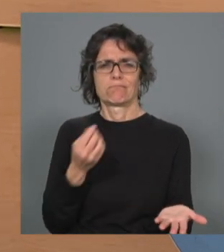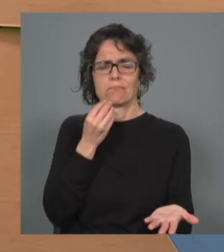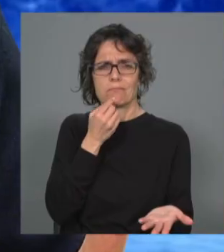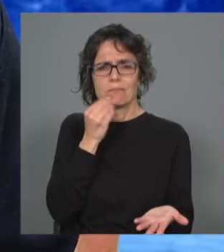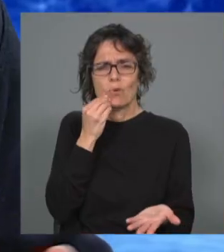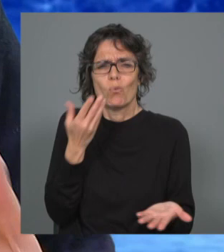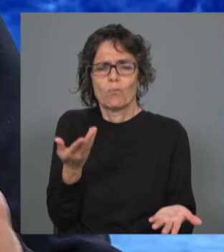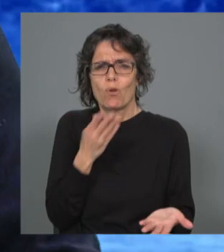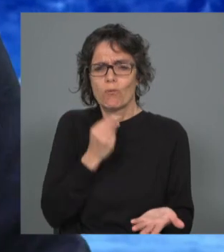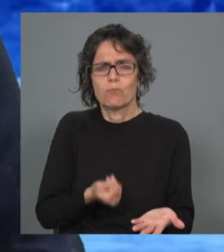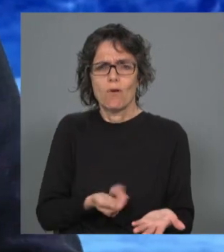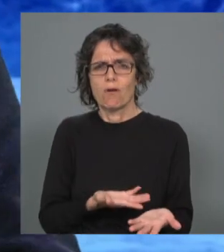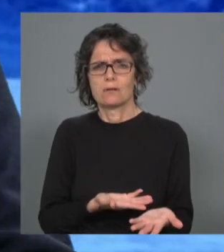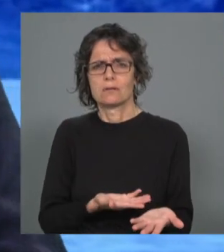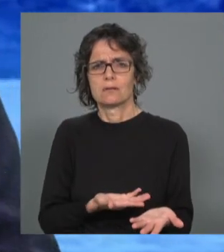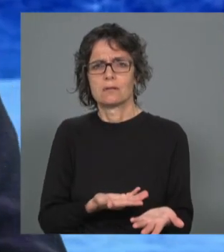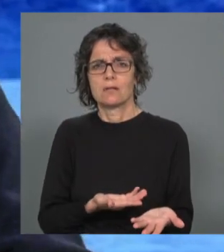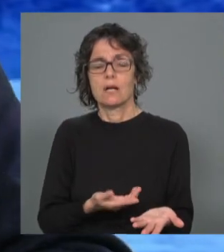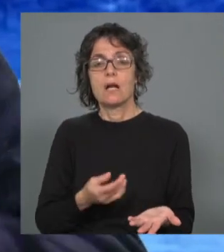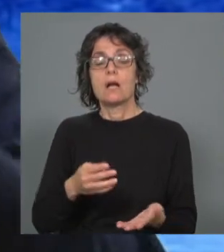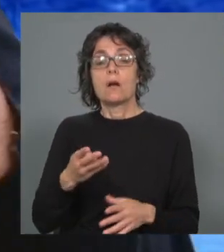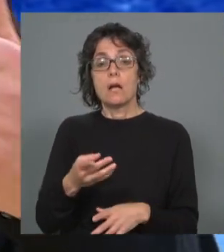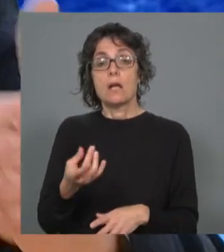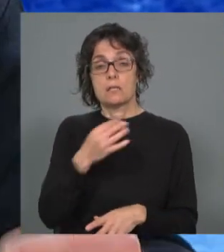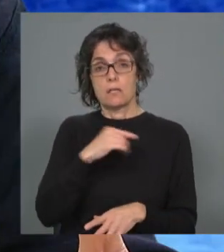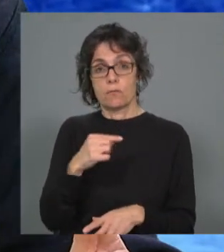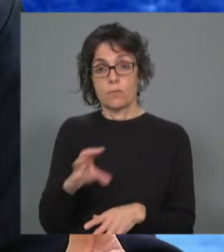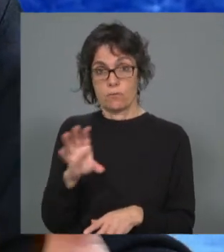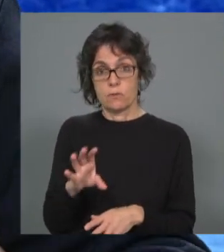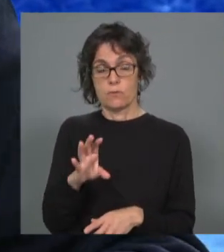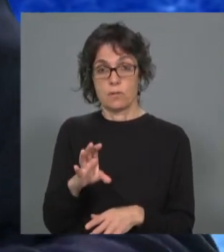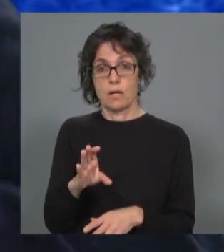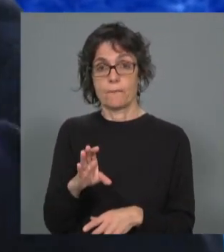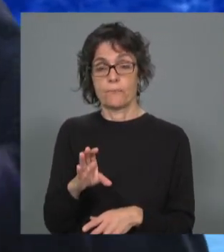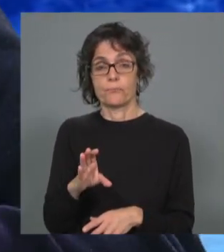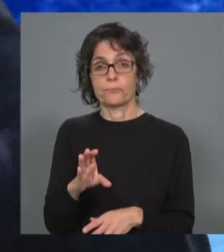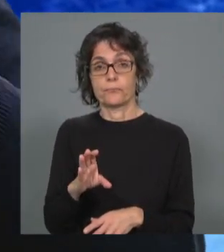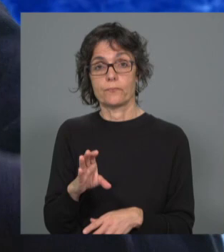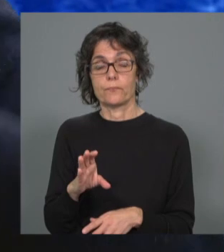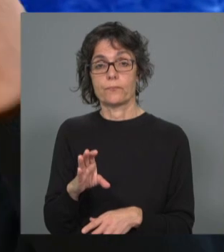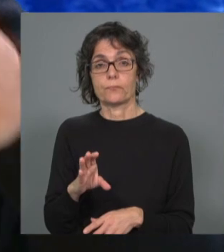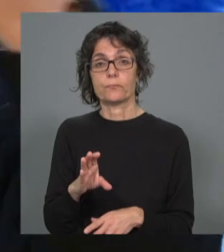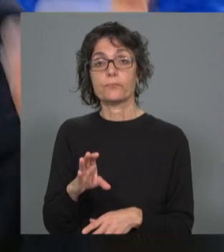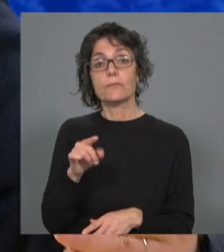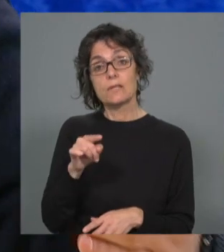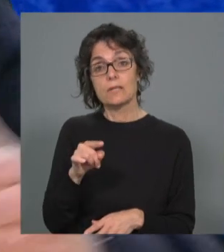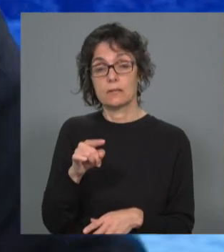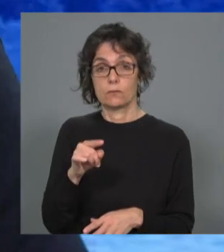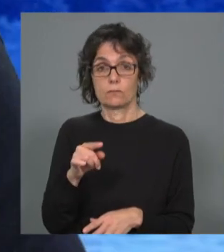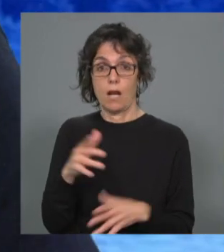dizer, esse salário mínimo nacional, que cada vez atinge mais pessoas, porque é o aumento que se